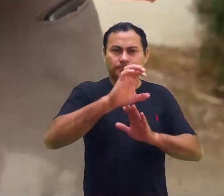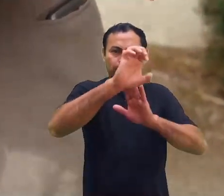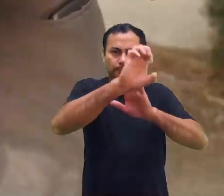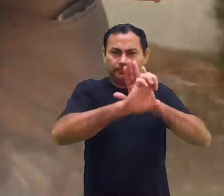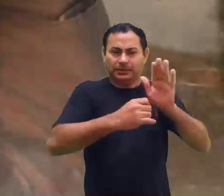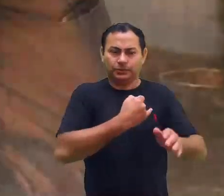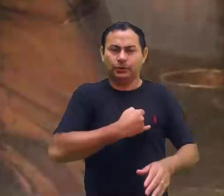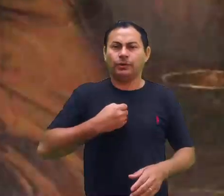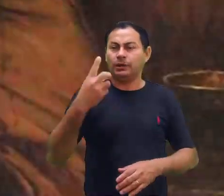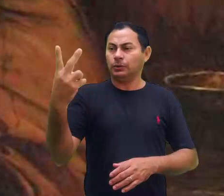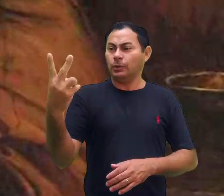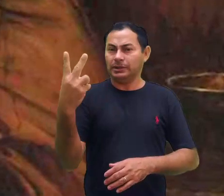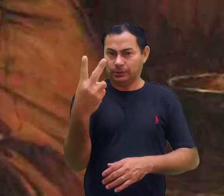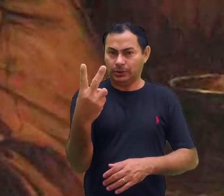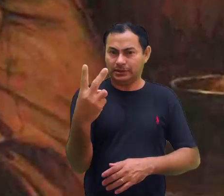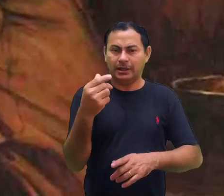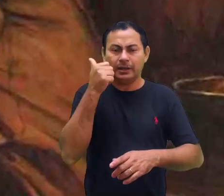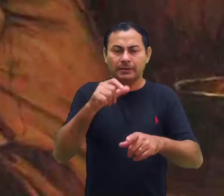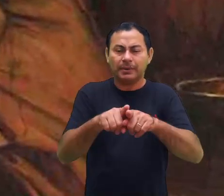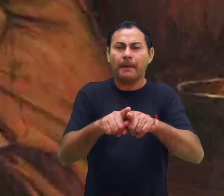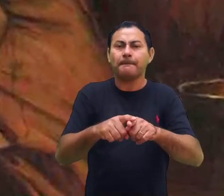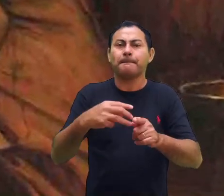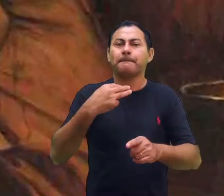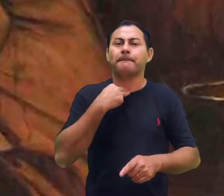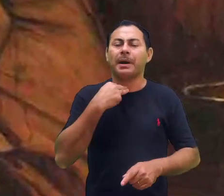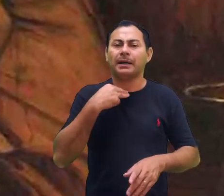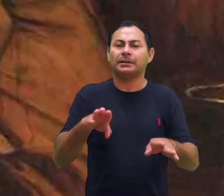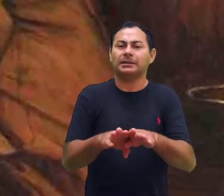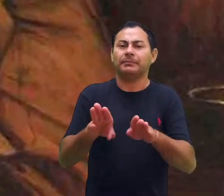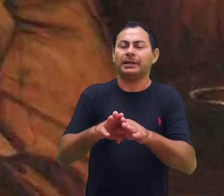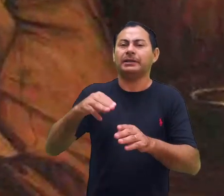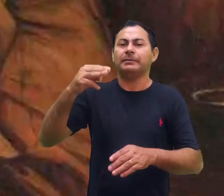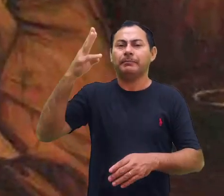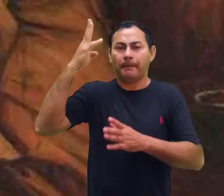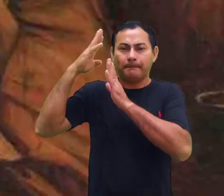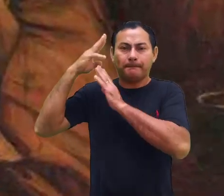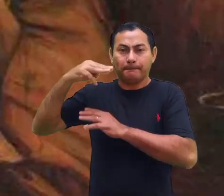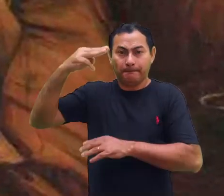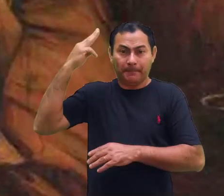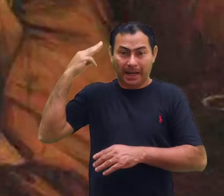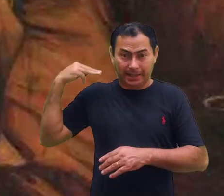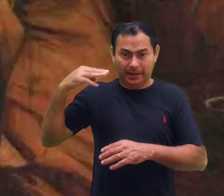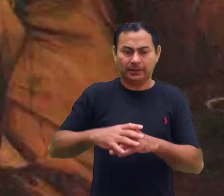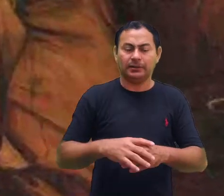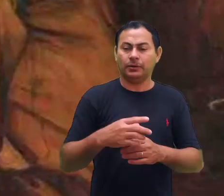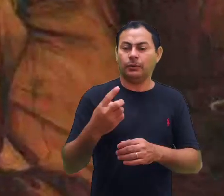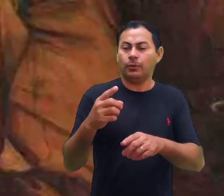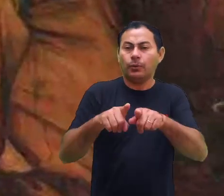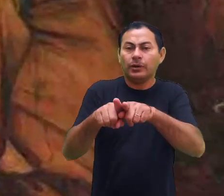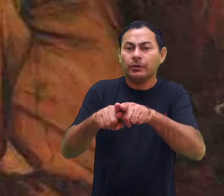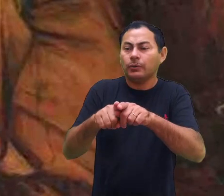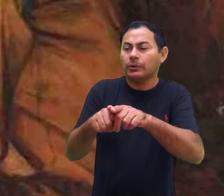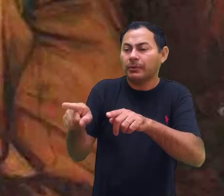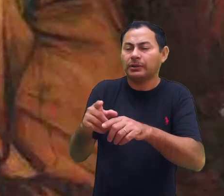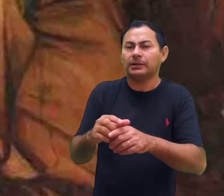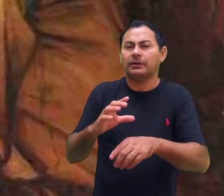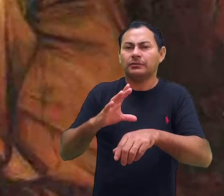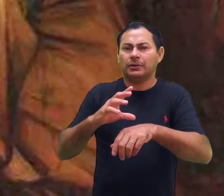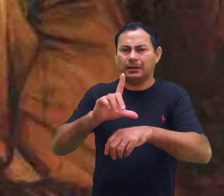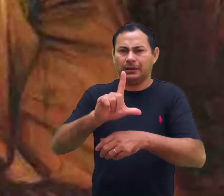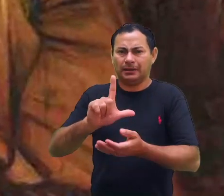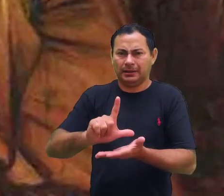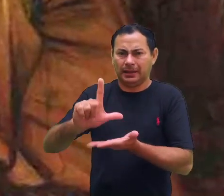João. Duas irmãs, Marta e Maria, tinham um problema. O irmão delas, Lázaro, estava